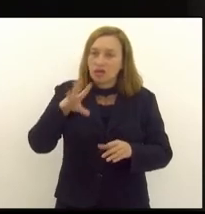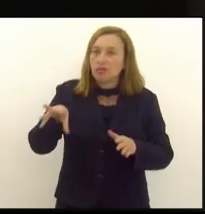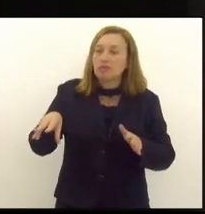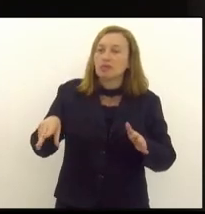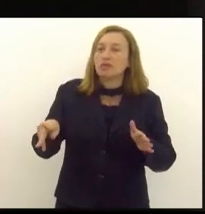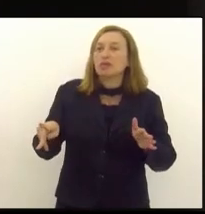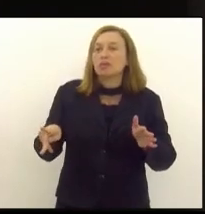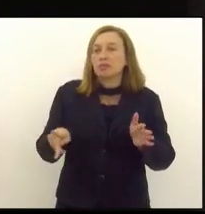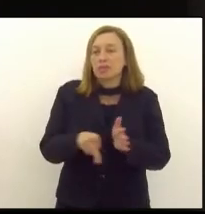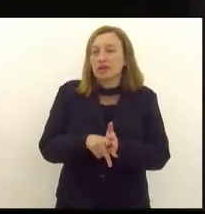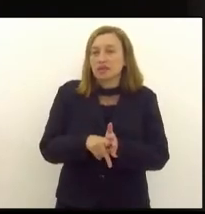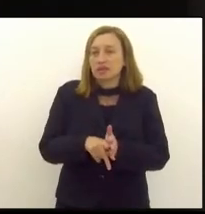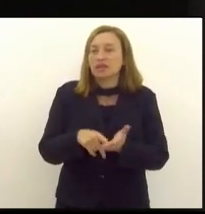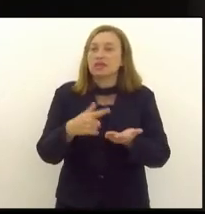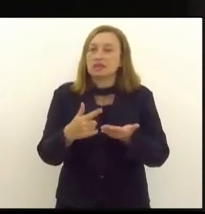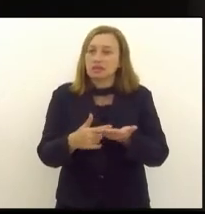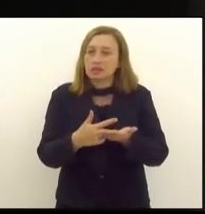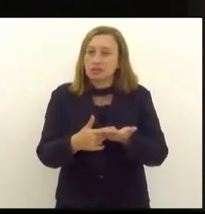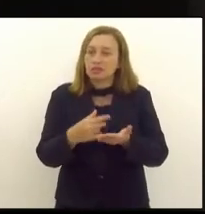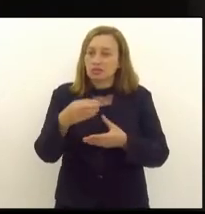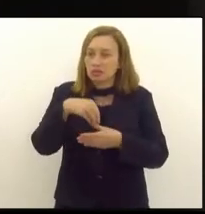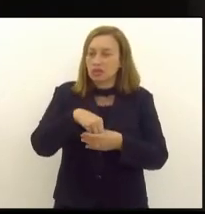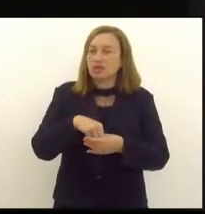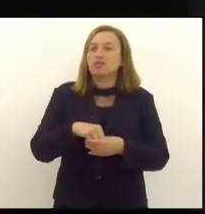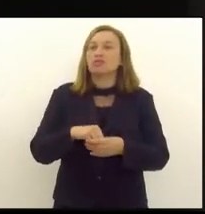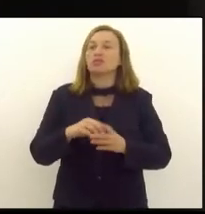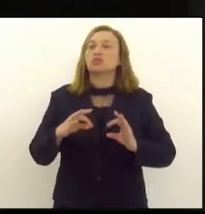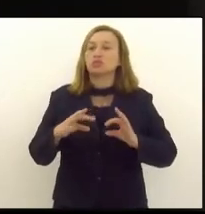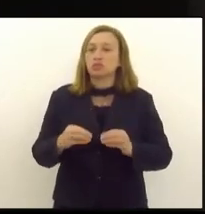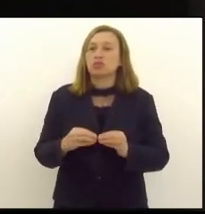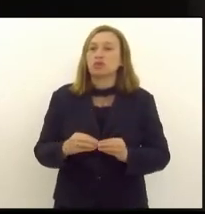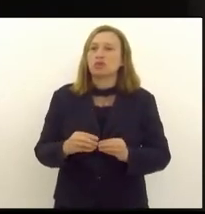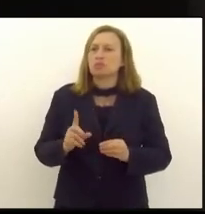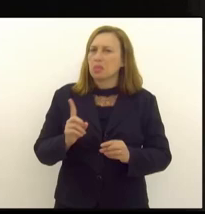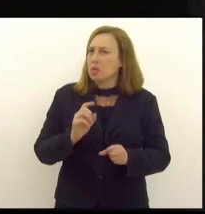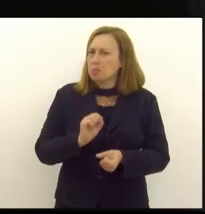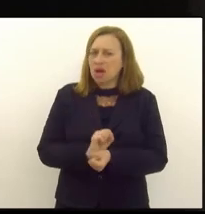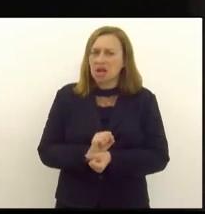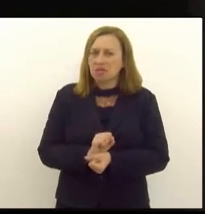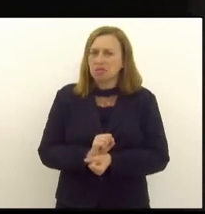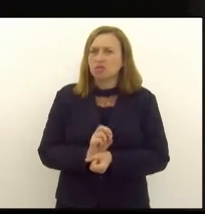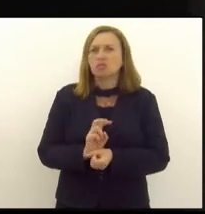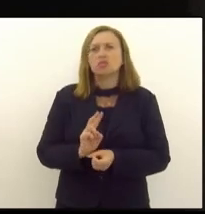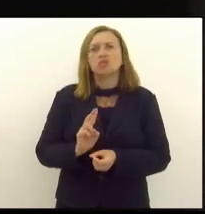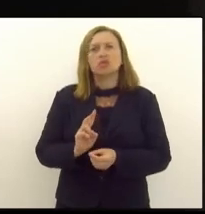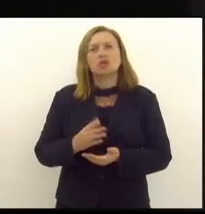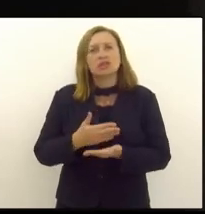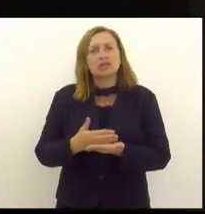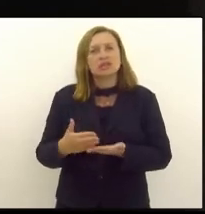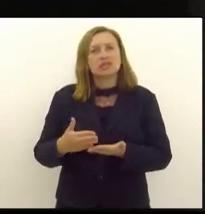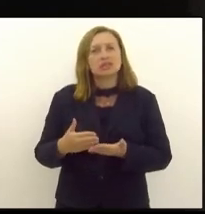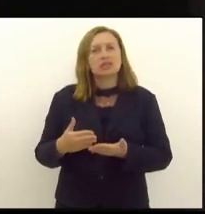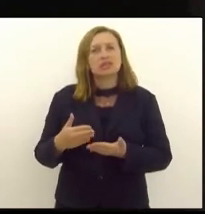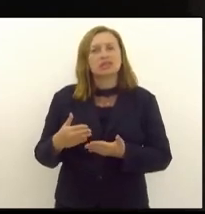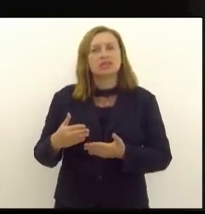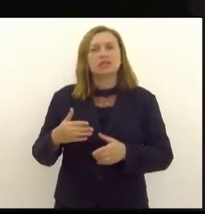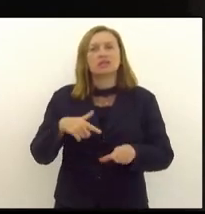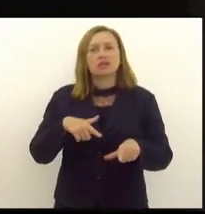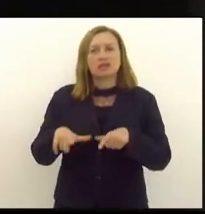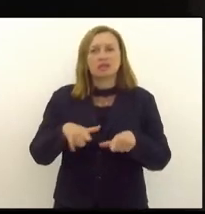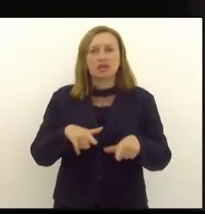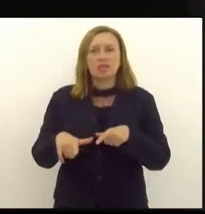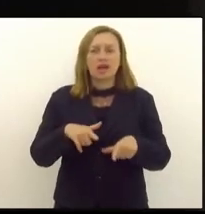adiante. E de agradecer à doutora Sirlene por isso. Mas quero dizer que nós não paramos aqui, a gente só está começando a sirlenear, a conjugar o